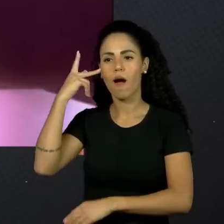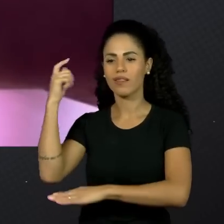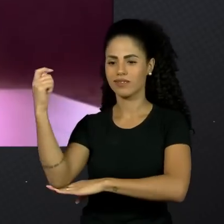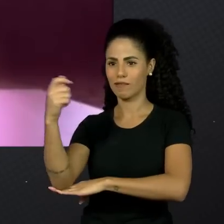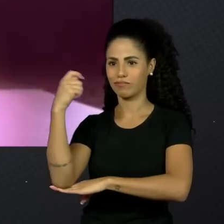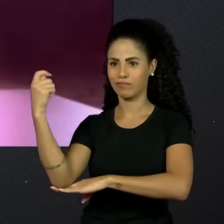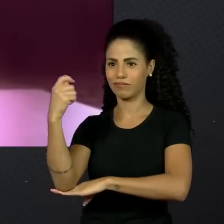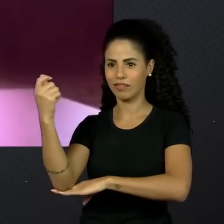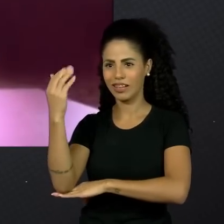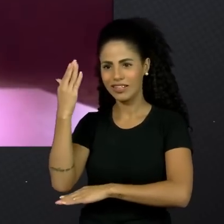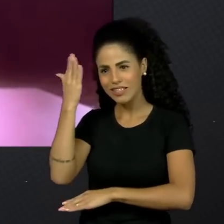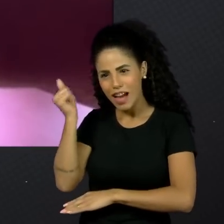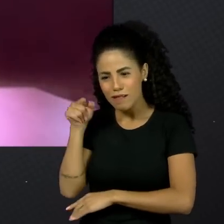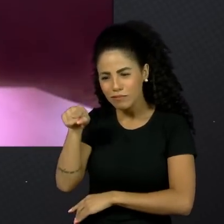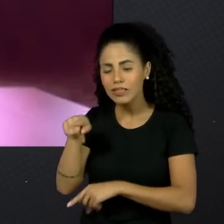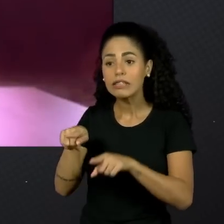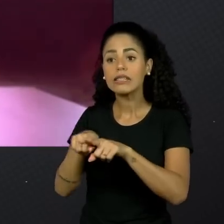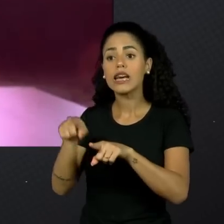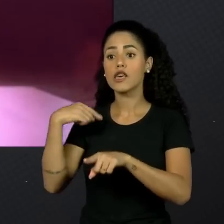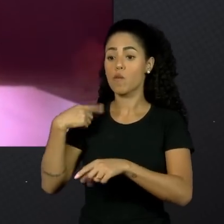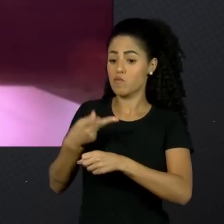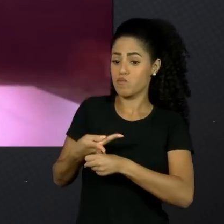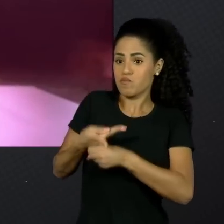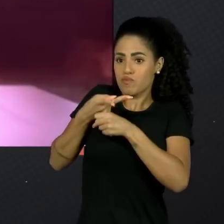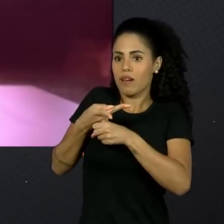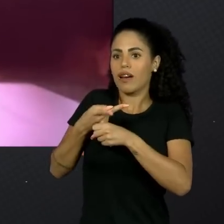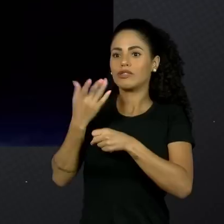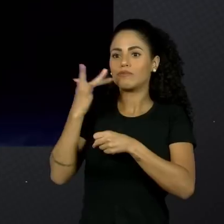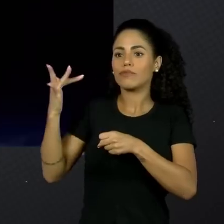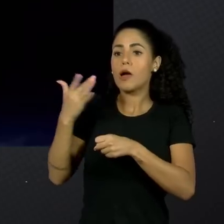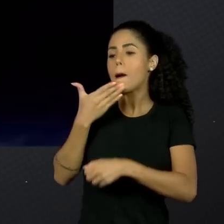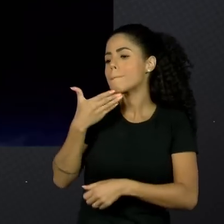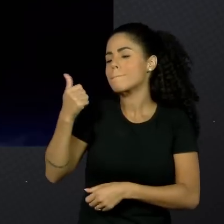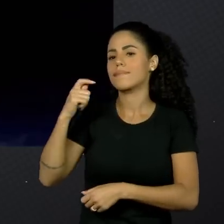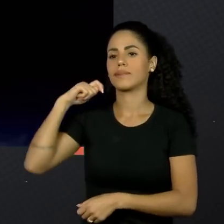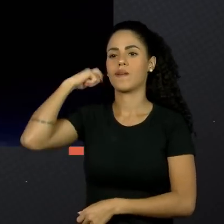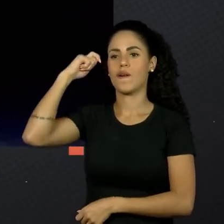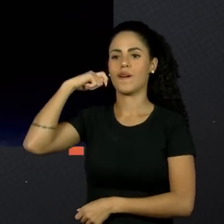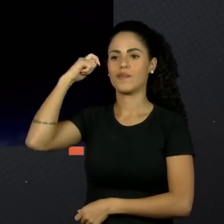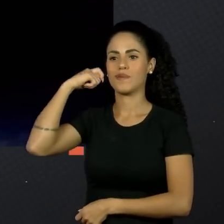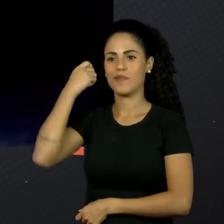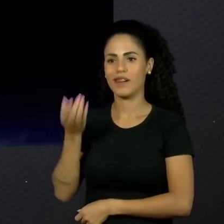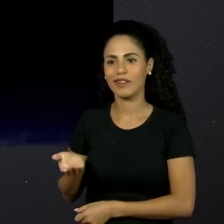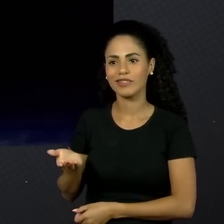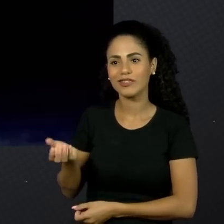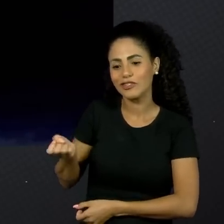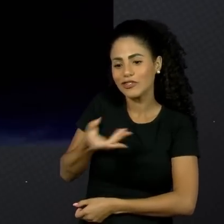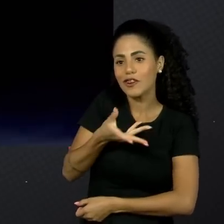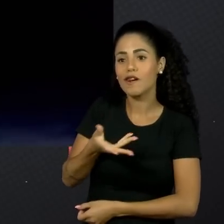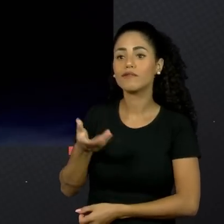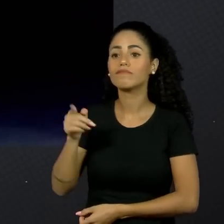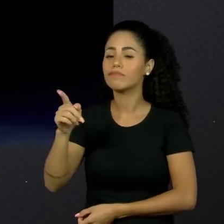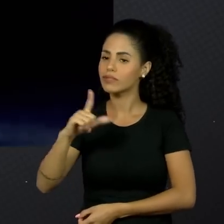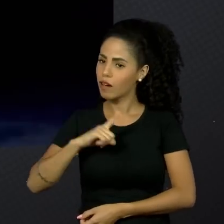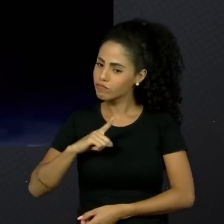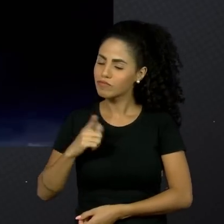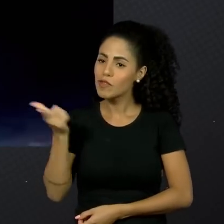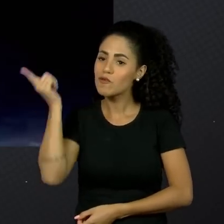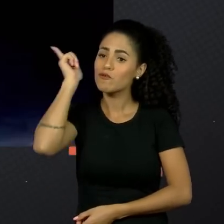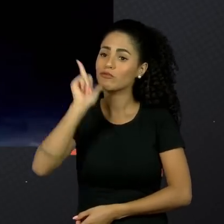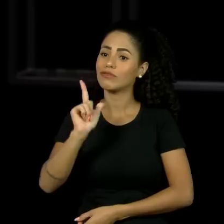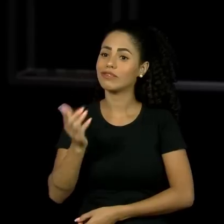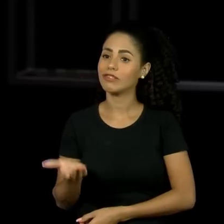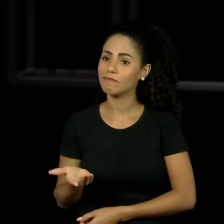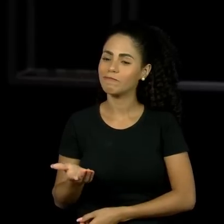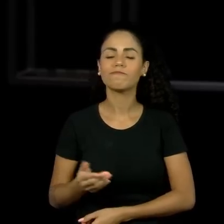dança. E ganhei o prêmio de ator revelação lá em Gramado.